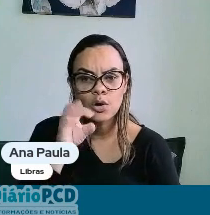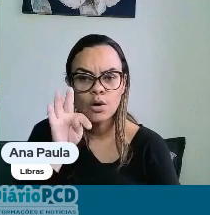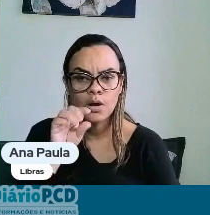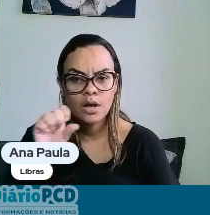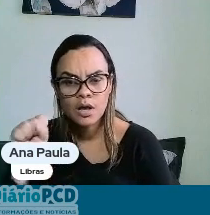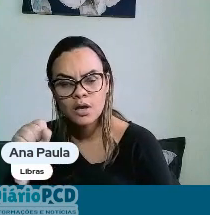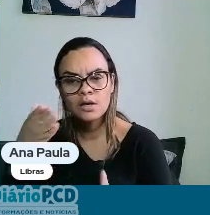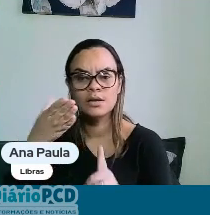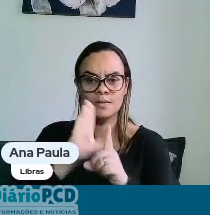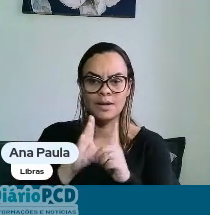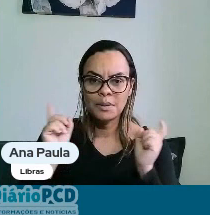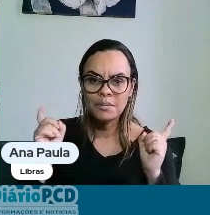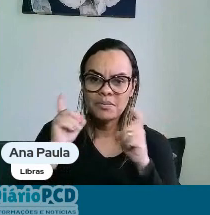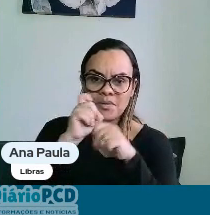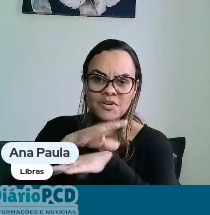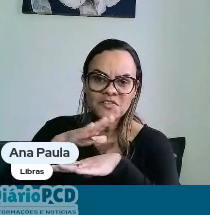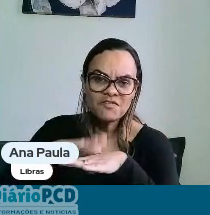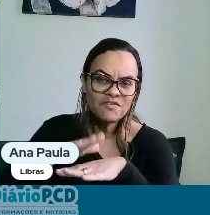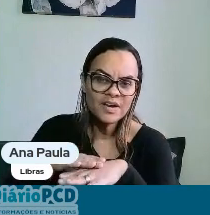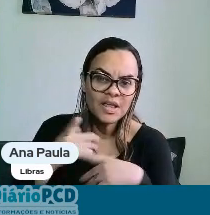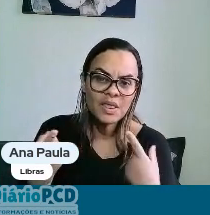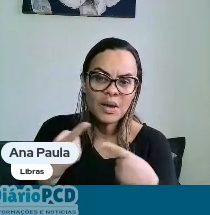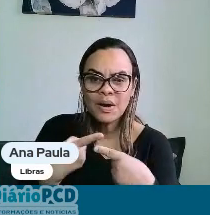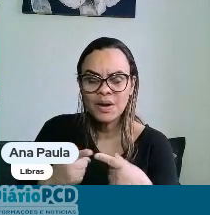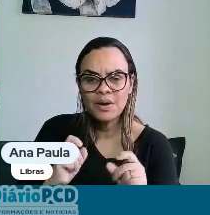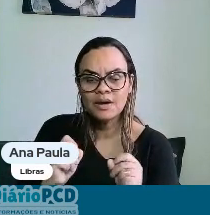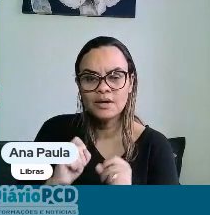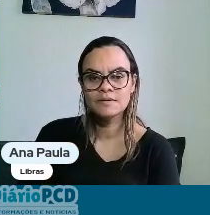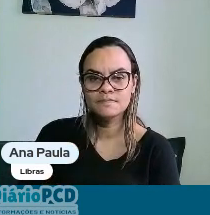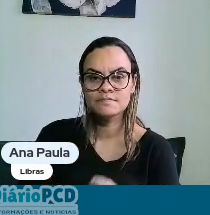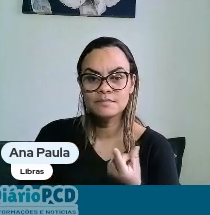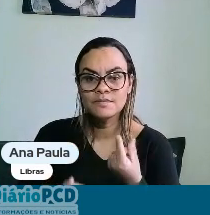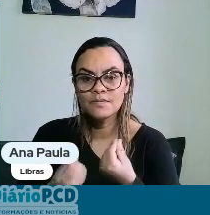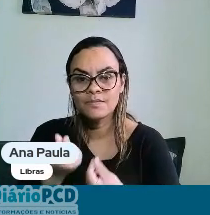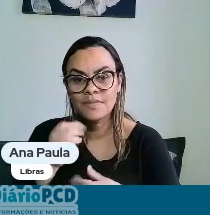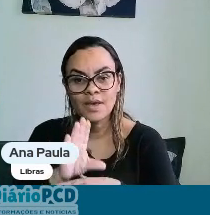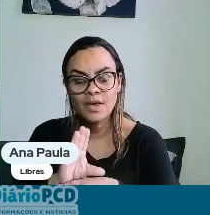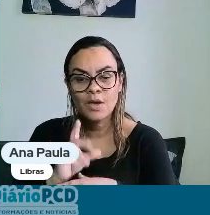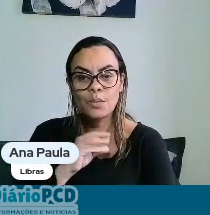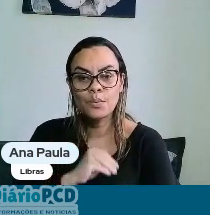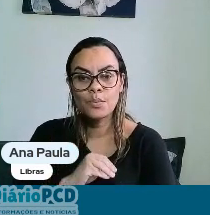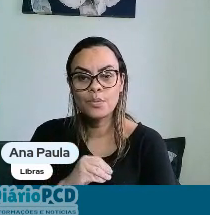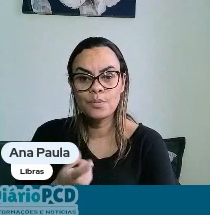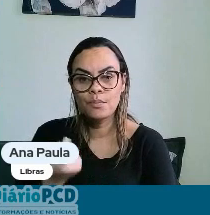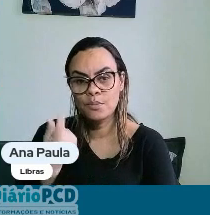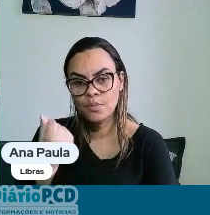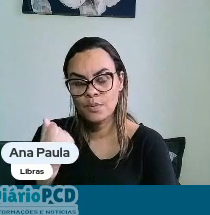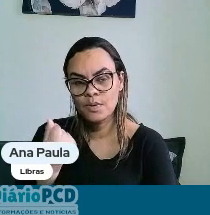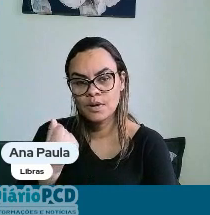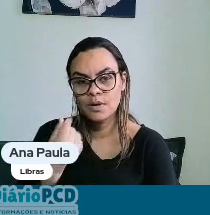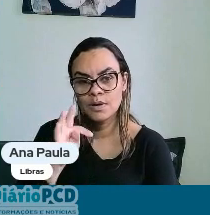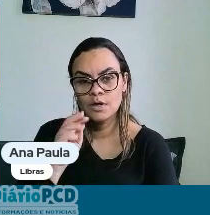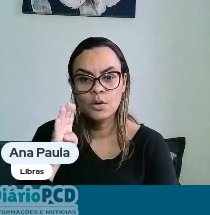extremamente difícil, porque como o tributo vai ser um tributo cobrado